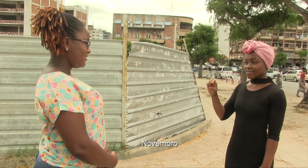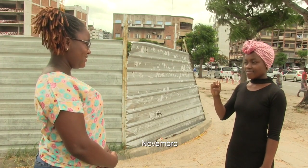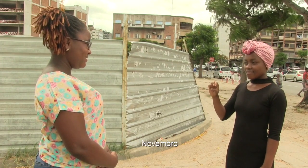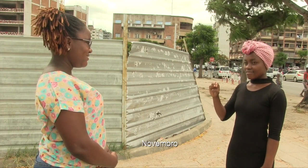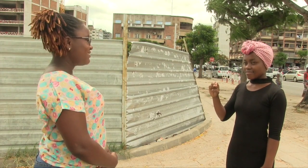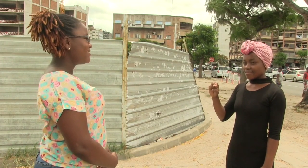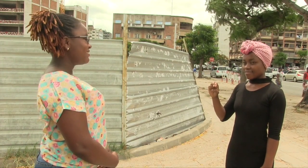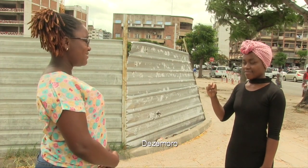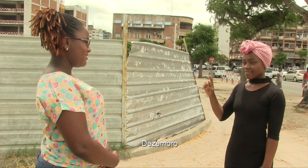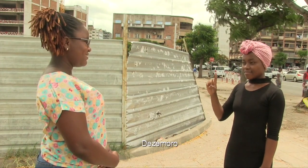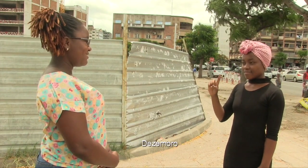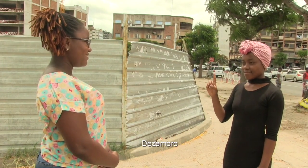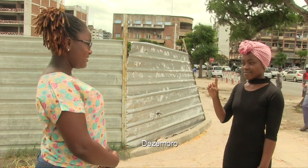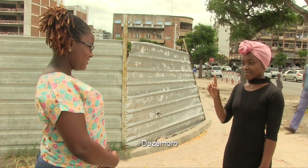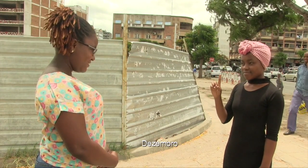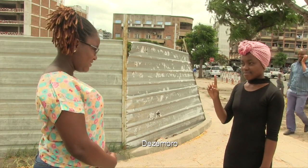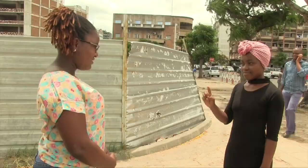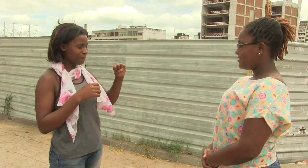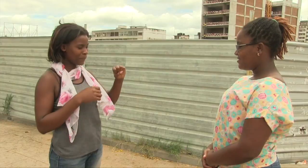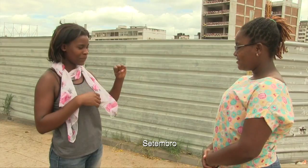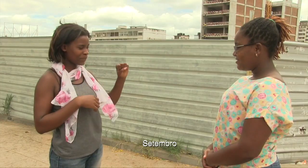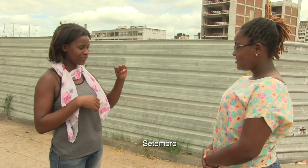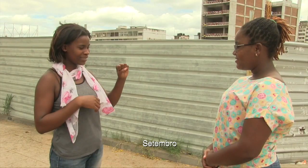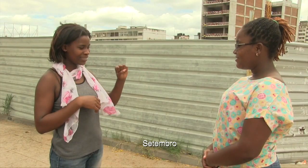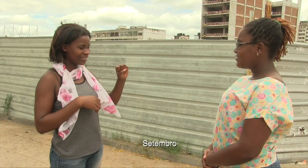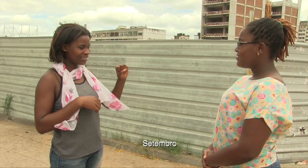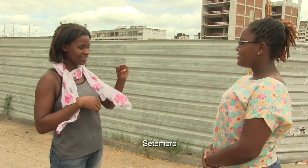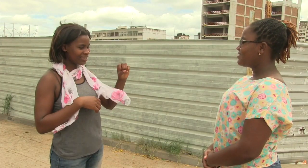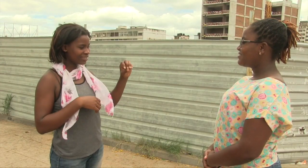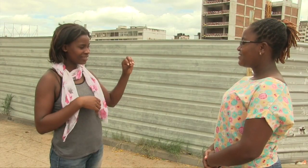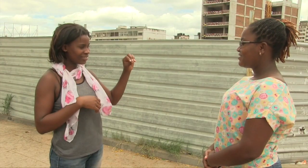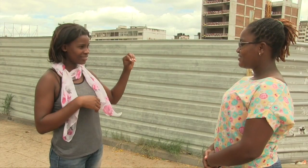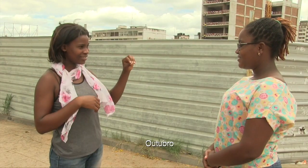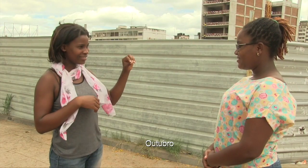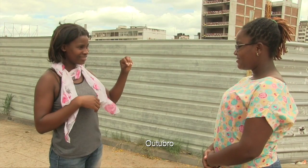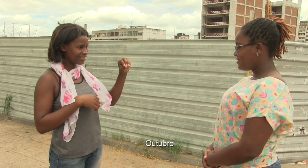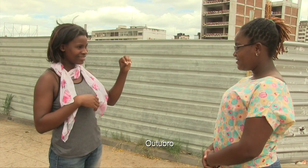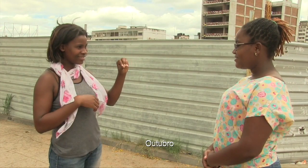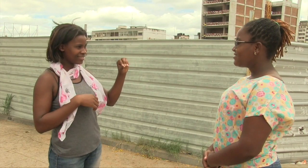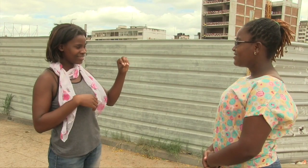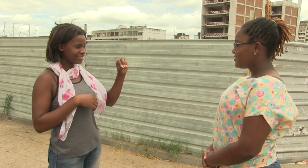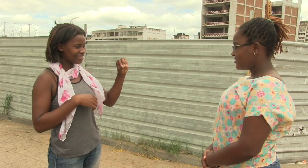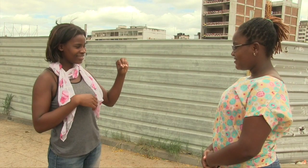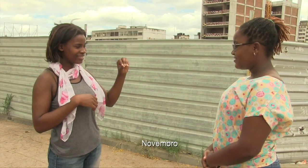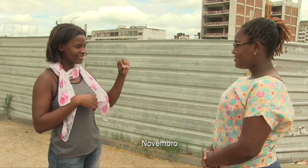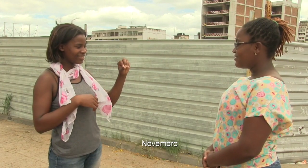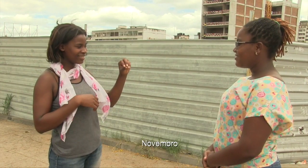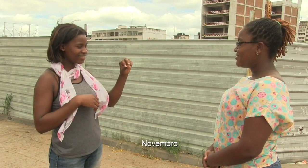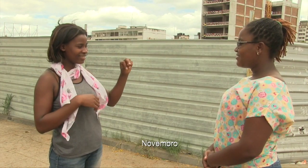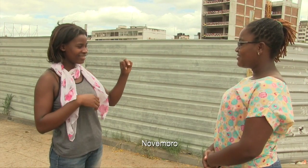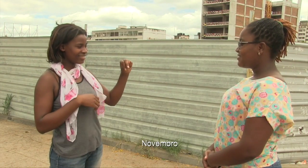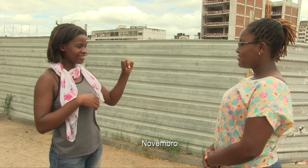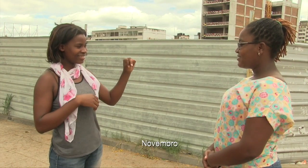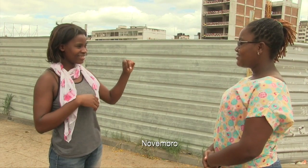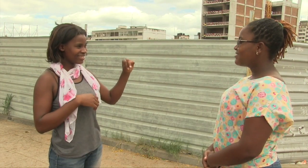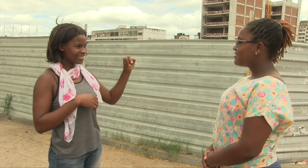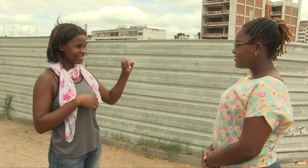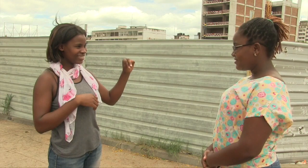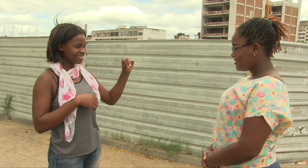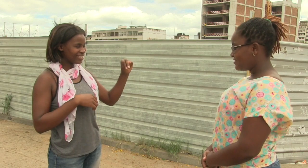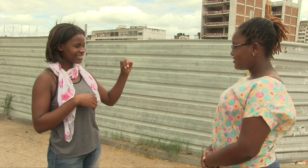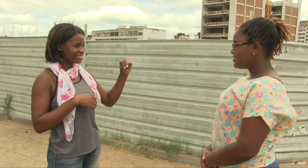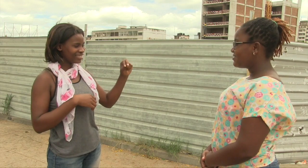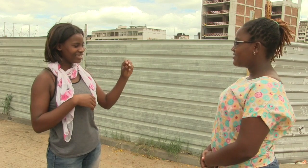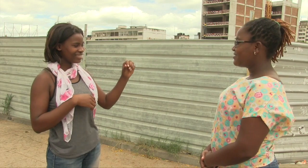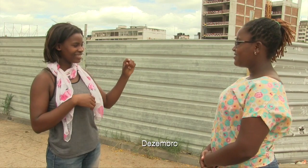novembro, dezembro. Setembro, outubro, novembro,